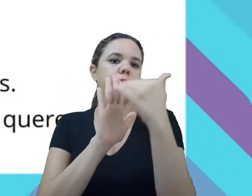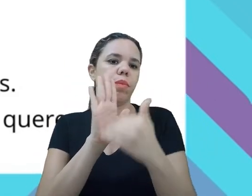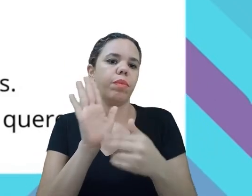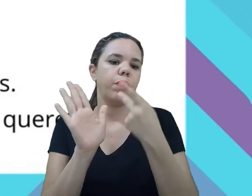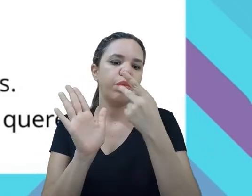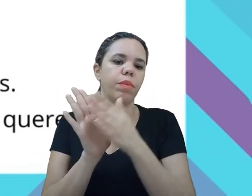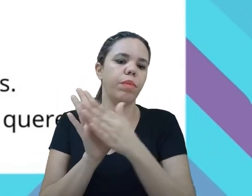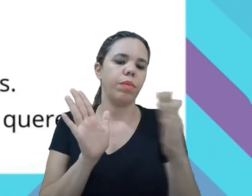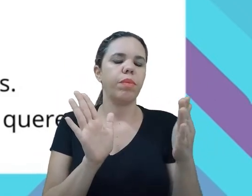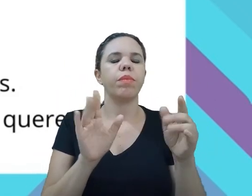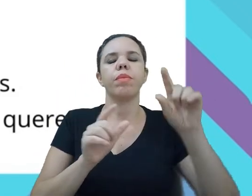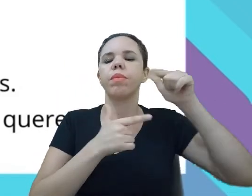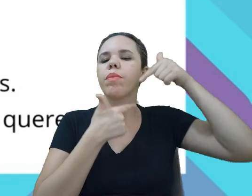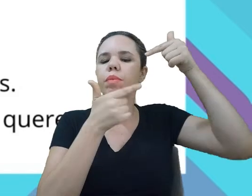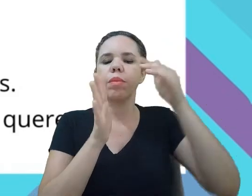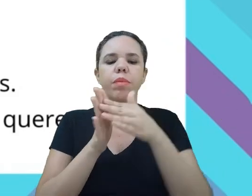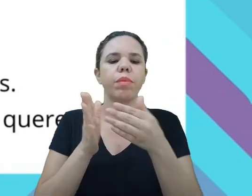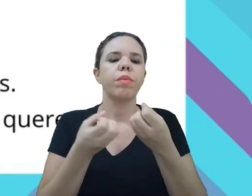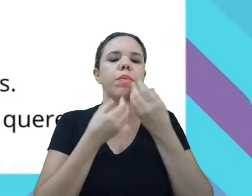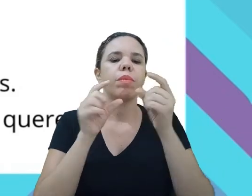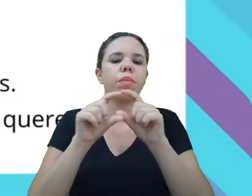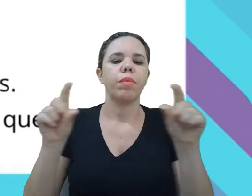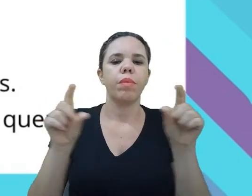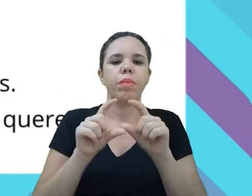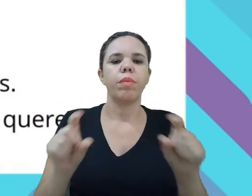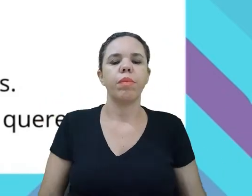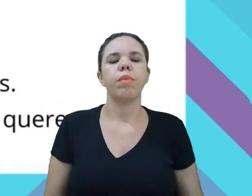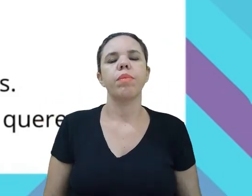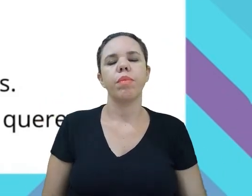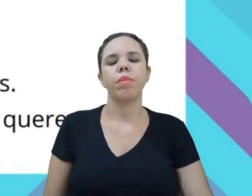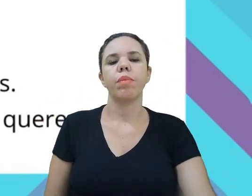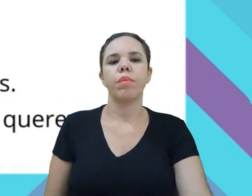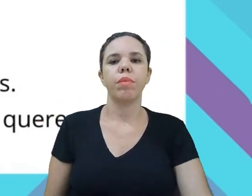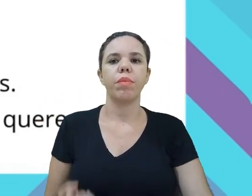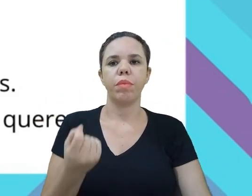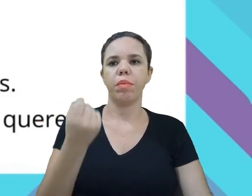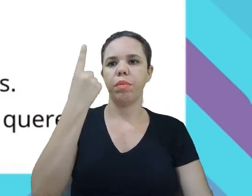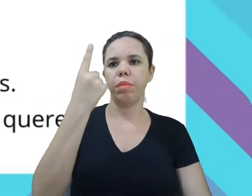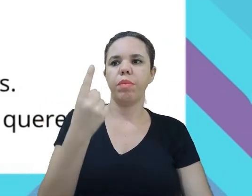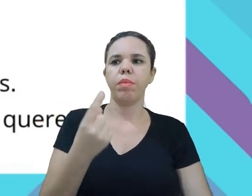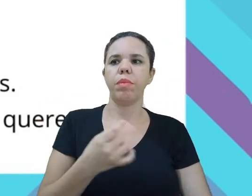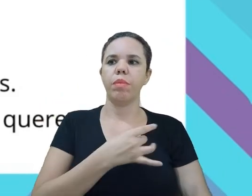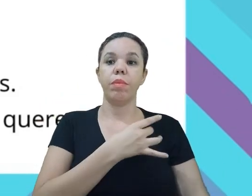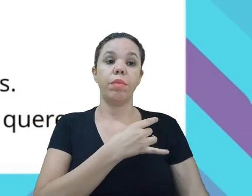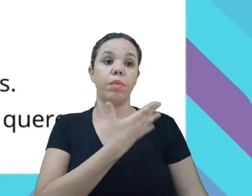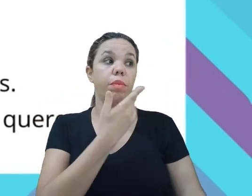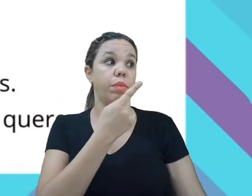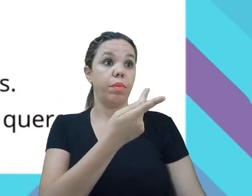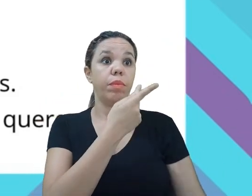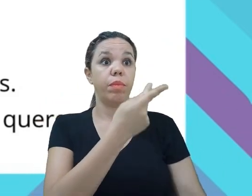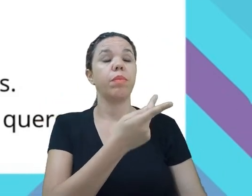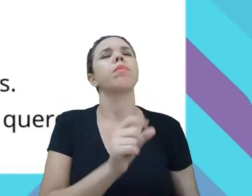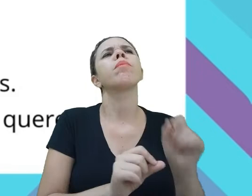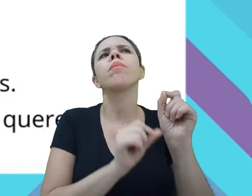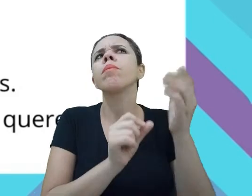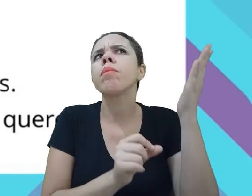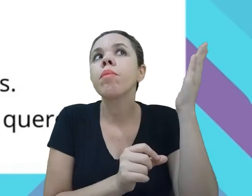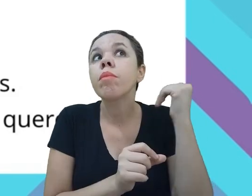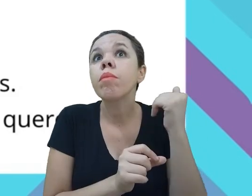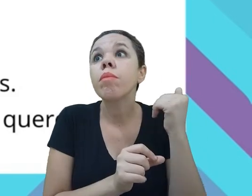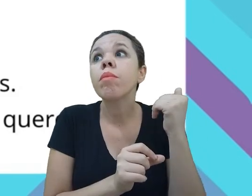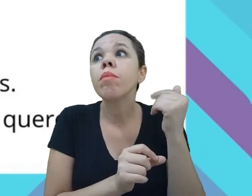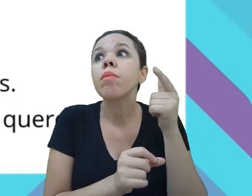a tristeza refere: adeus amizade, olá solidão, o que também traz o contexto